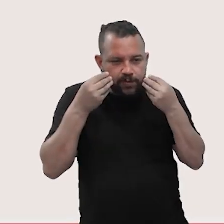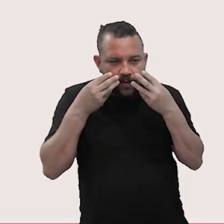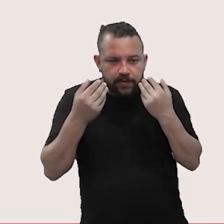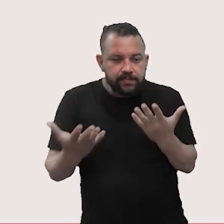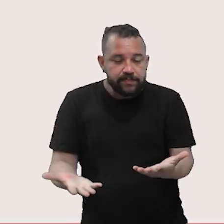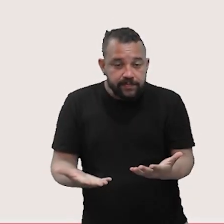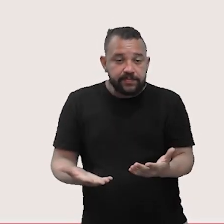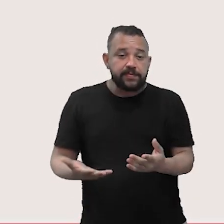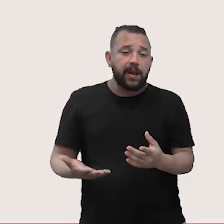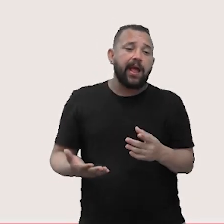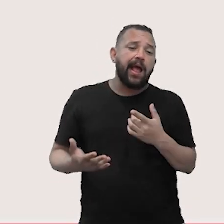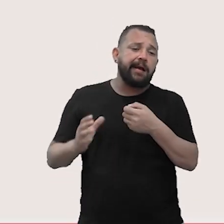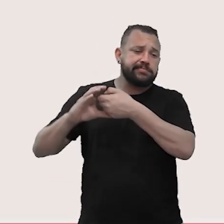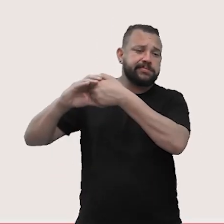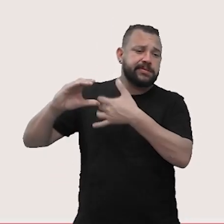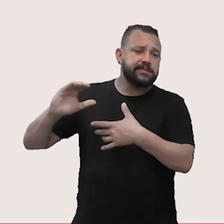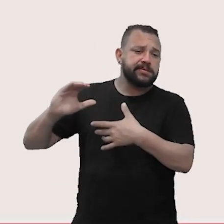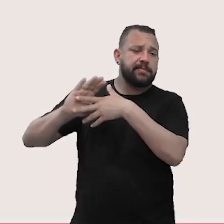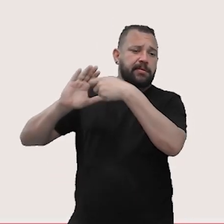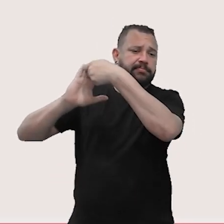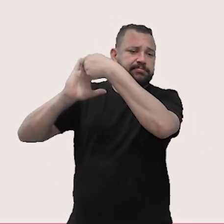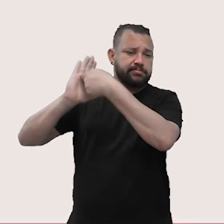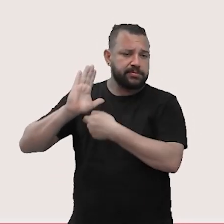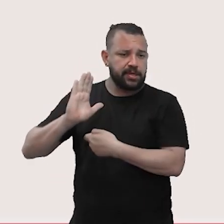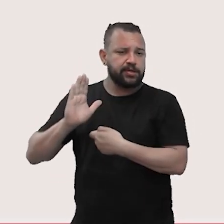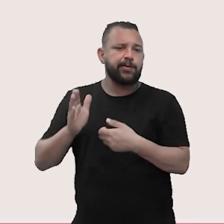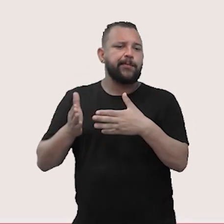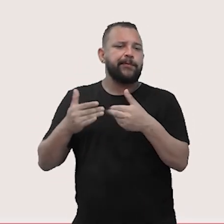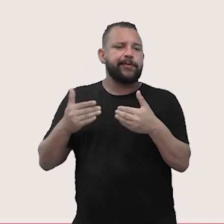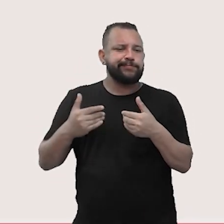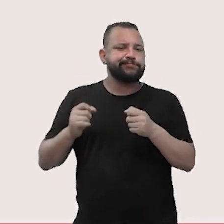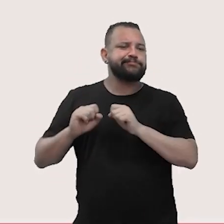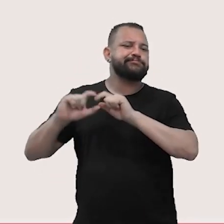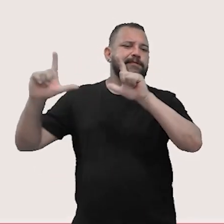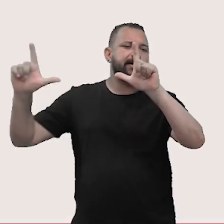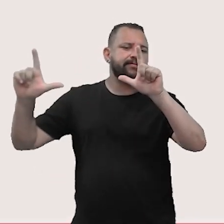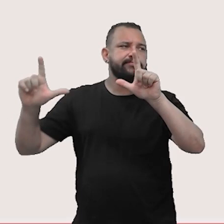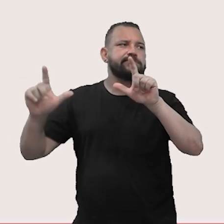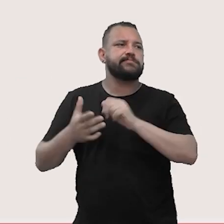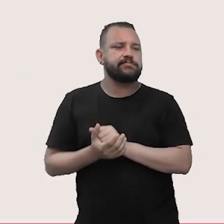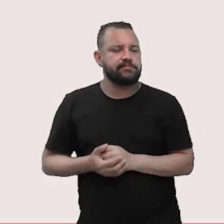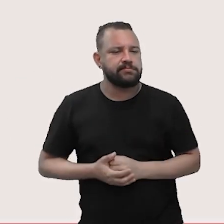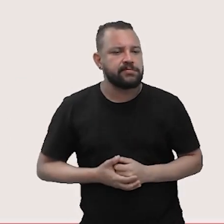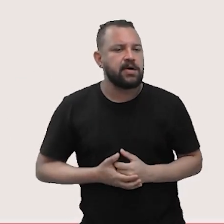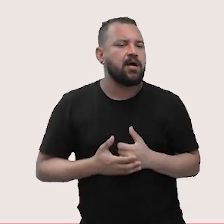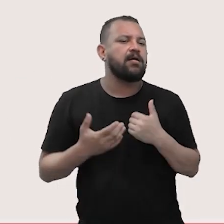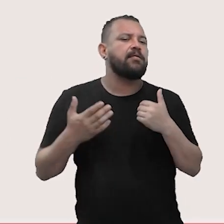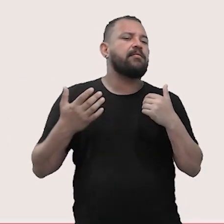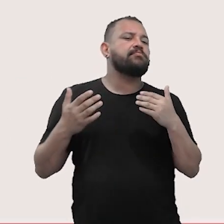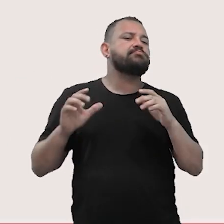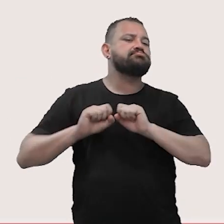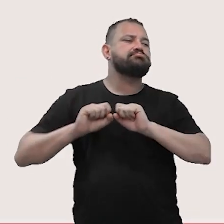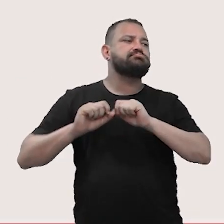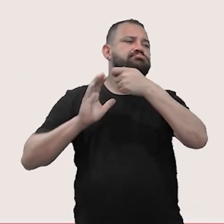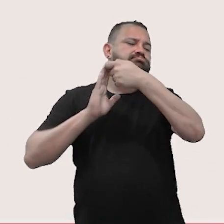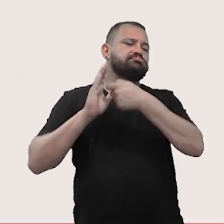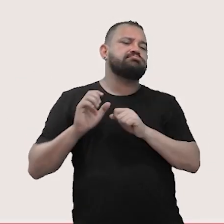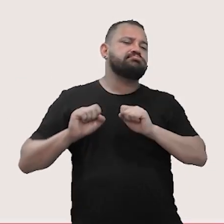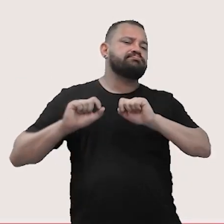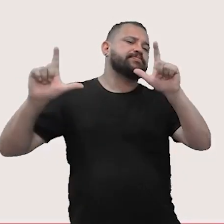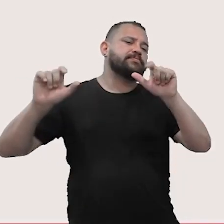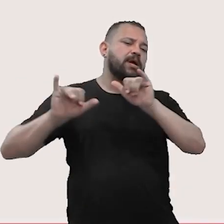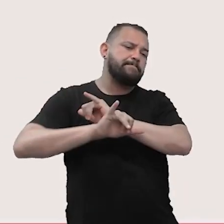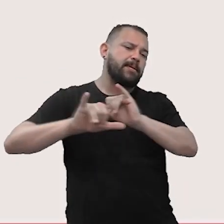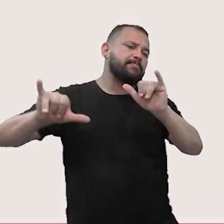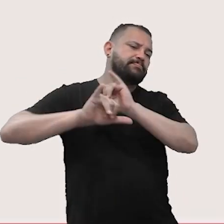são características, né, de um cartaz, aí, de um texto apelativo, de um texto publicitário.